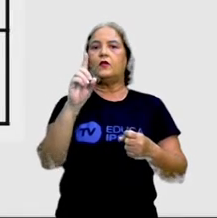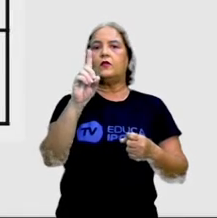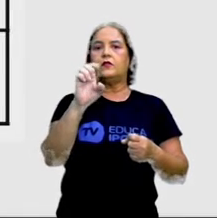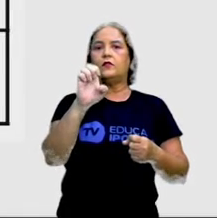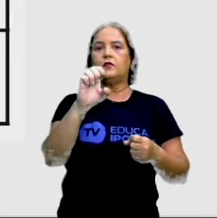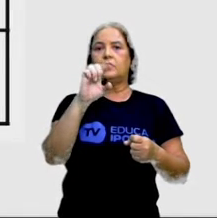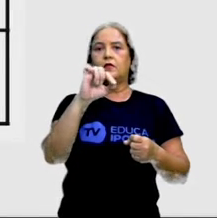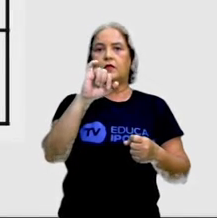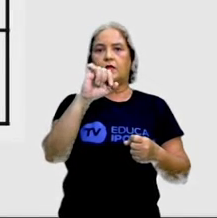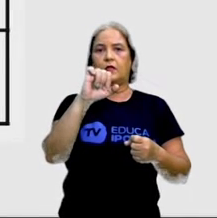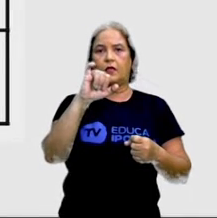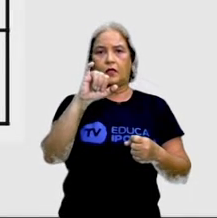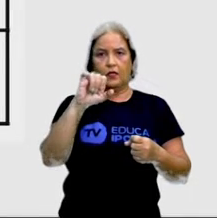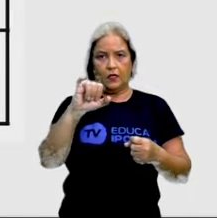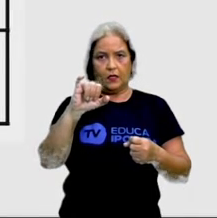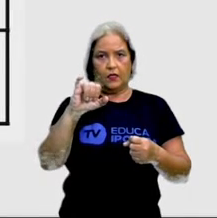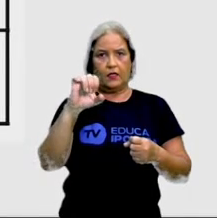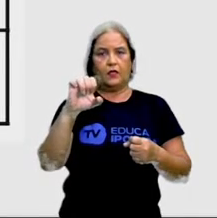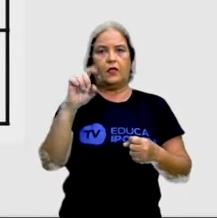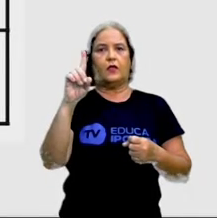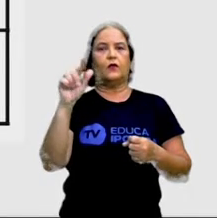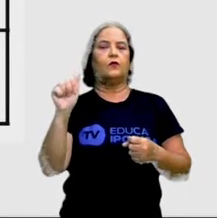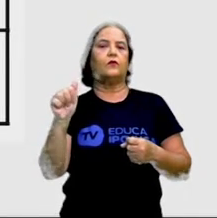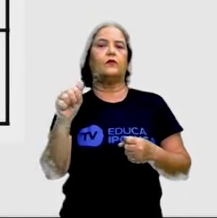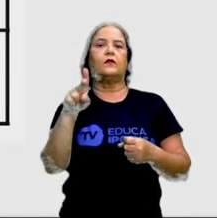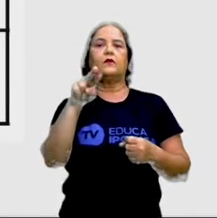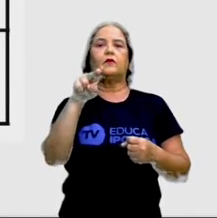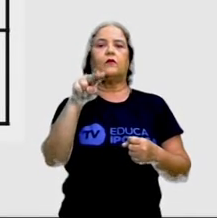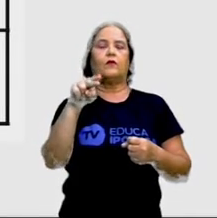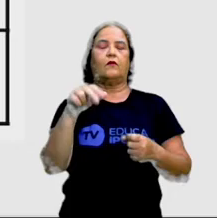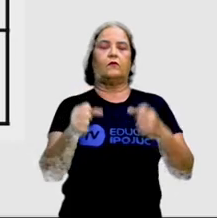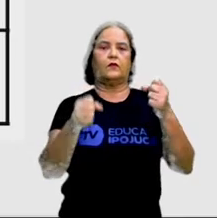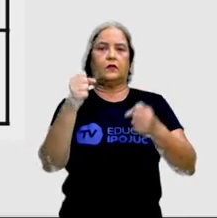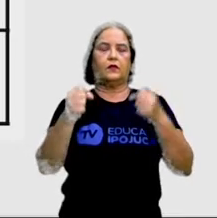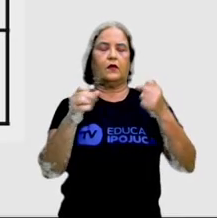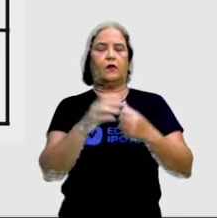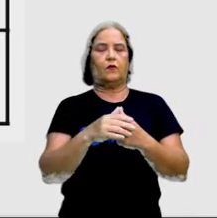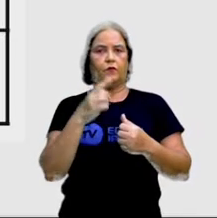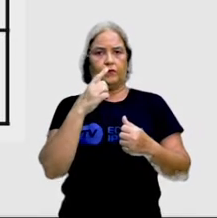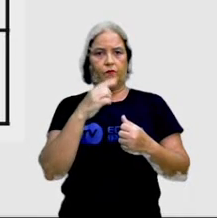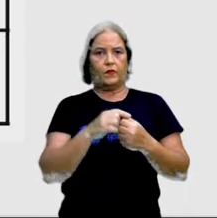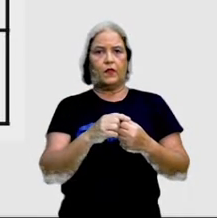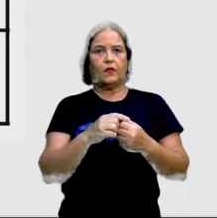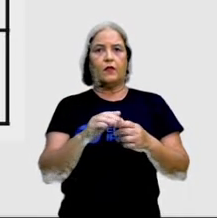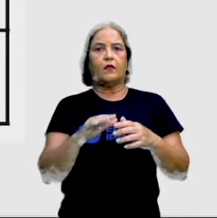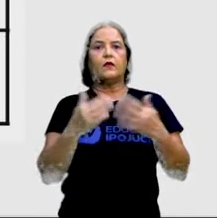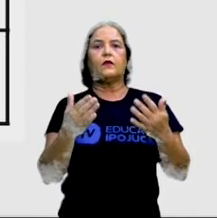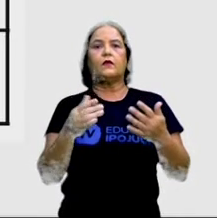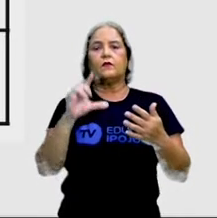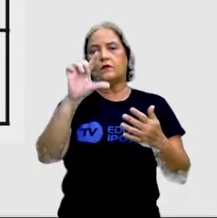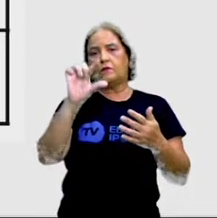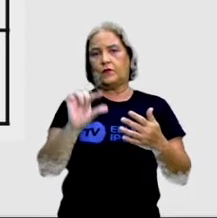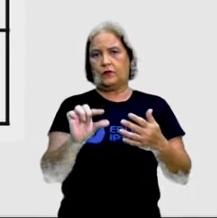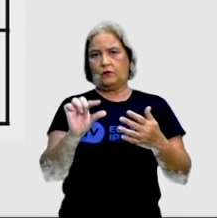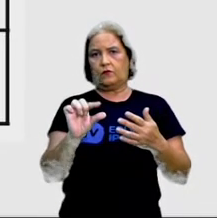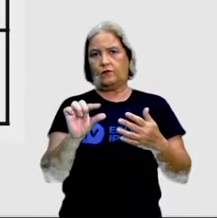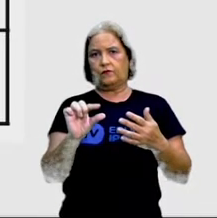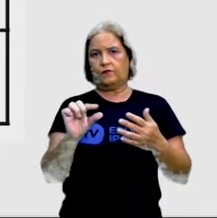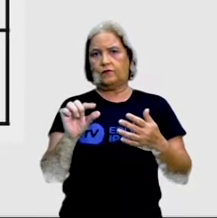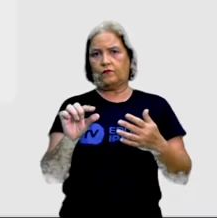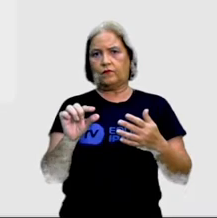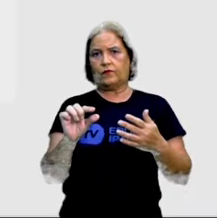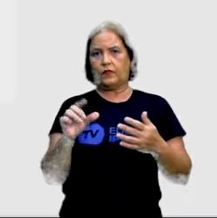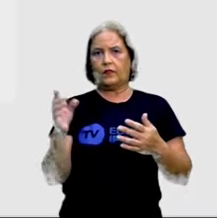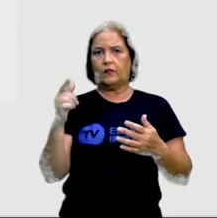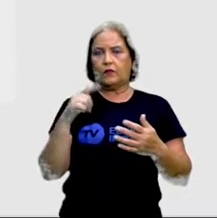crianças e quem possui a coleção menor vocês lembram lembram querem voltar